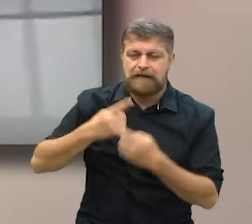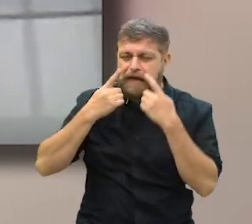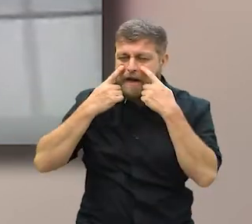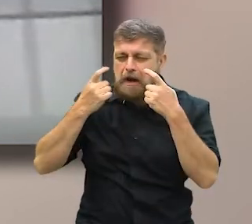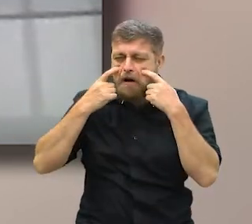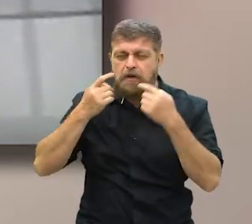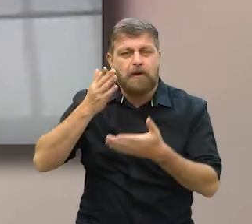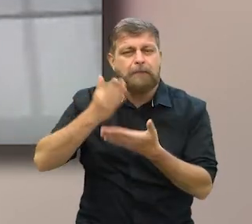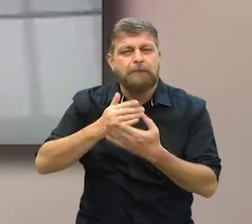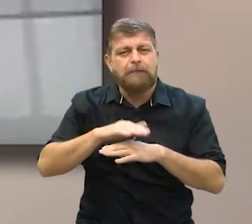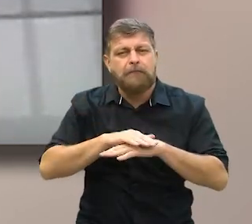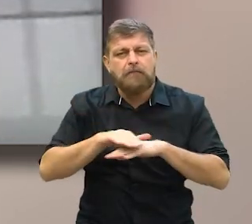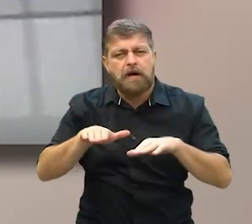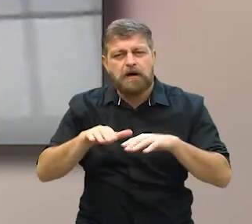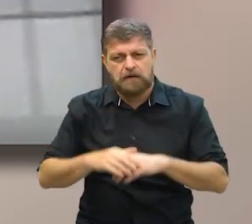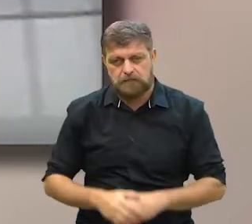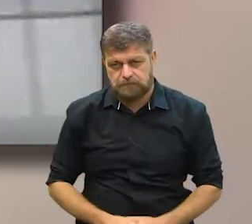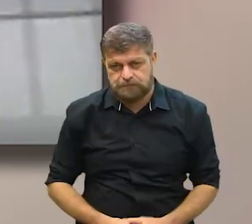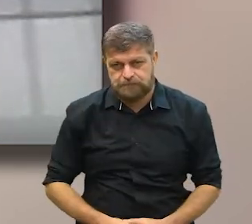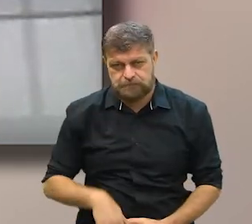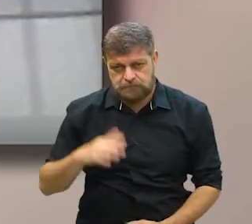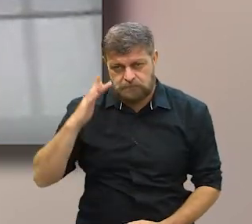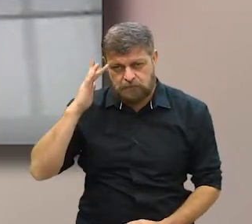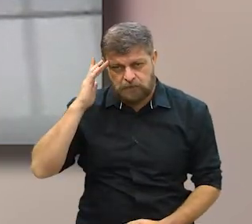para baixo e só para de reclamar.